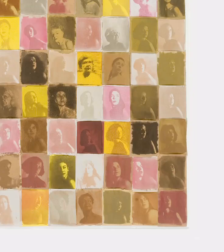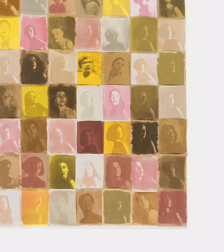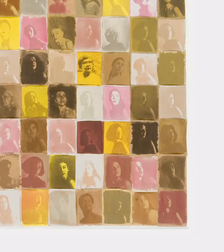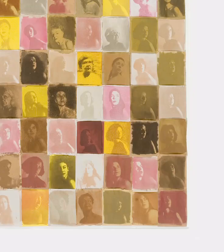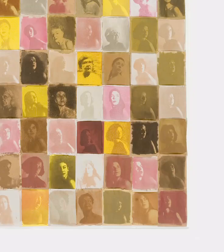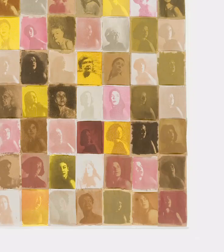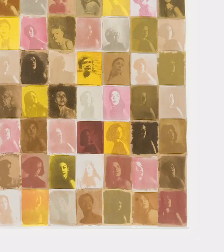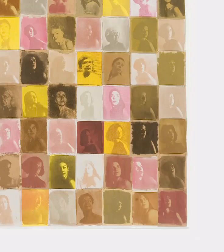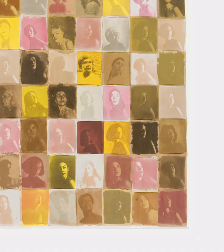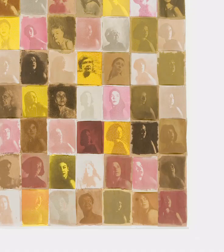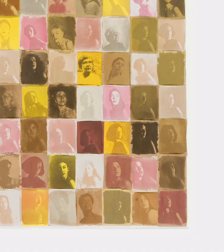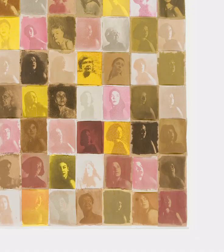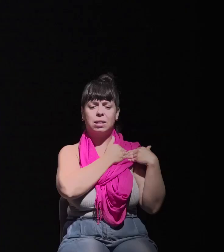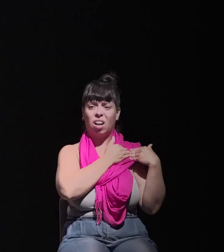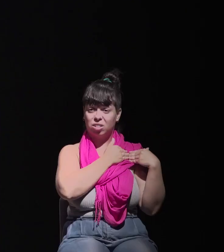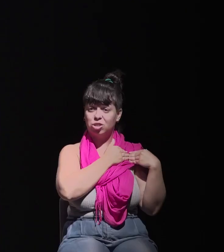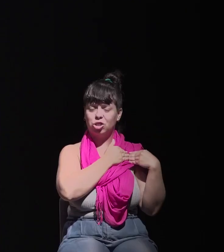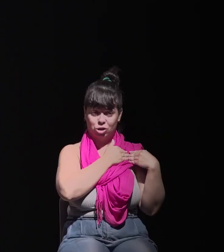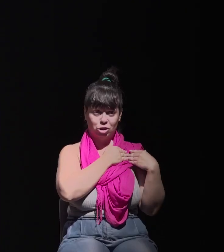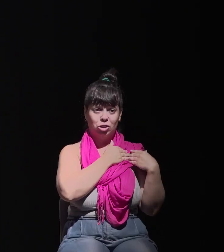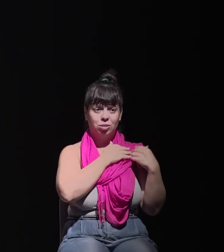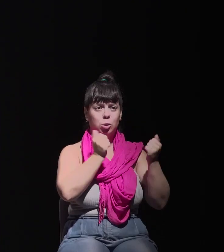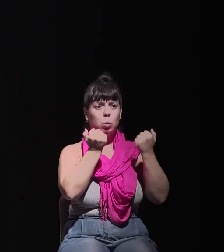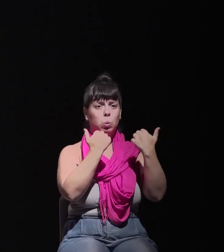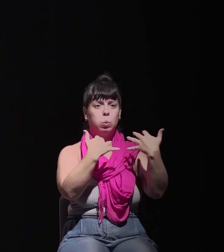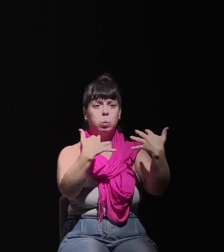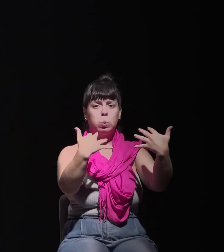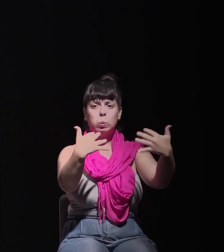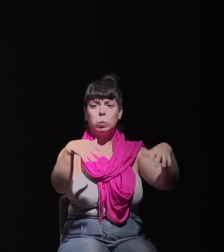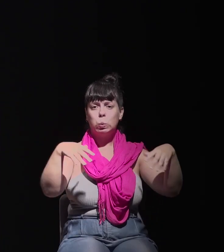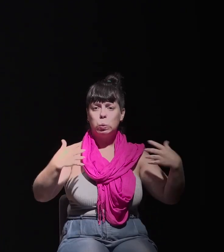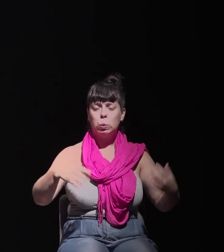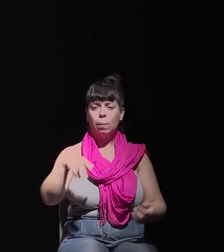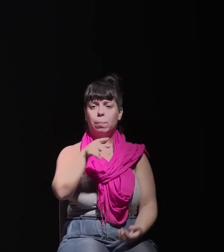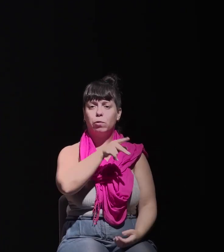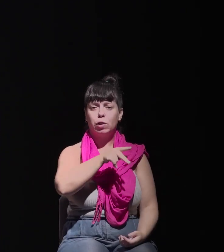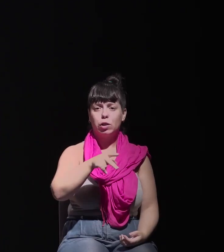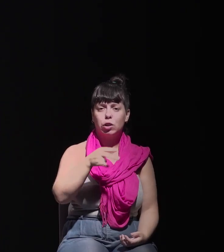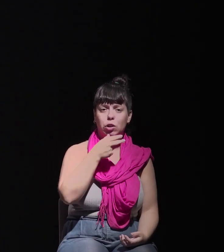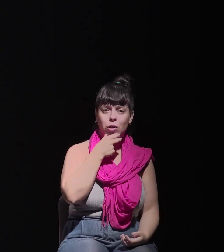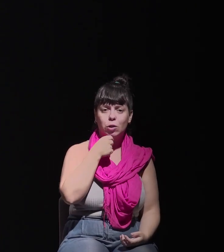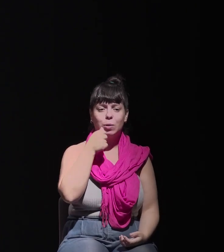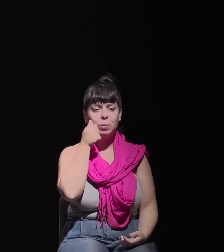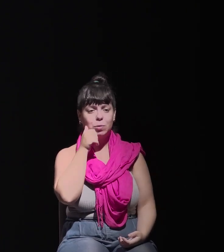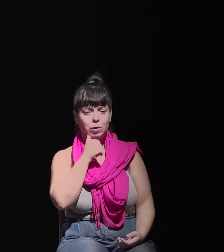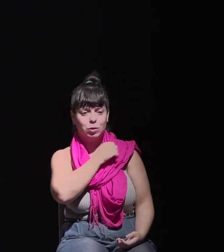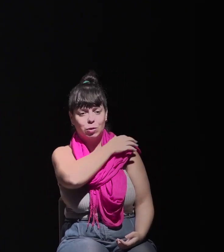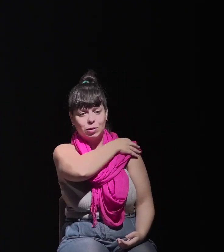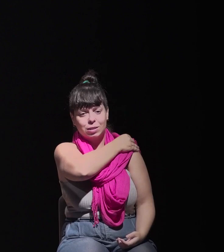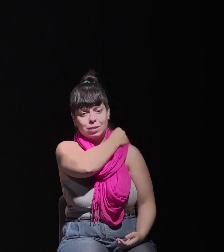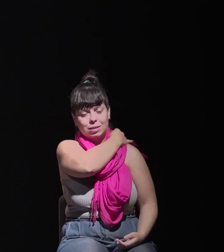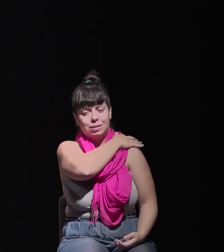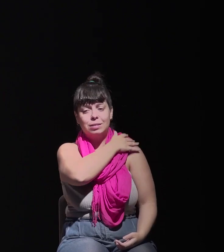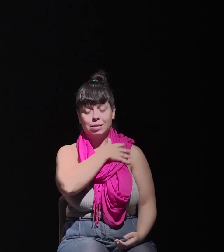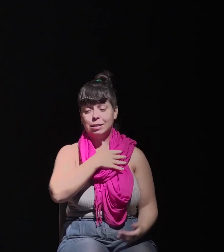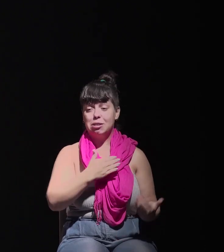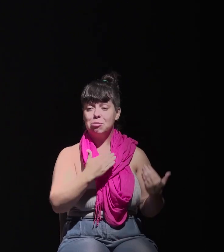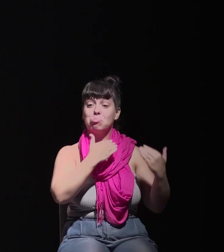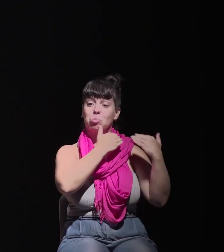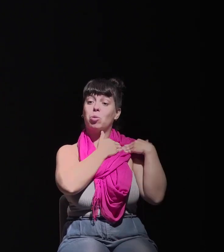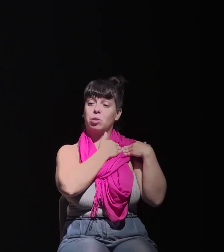Bom dia. Uma plateia lotada de professores e professoras é sempre uma